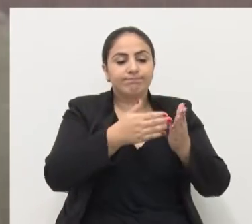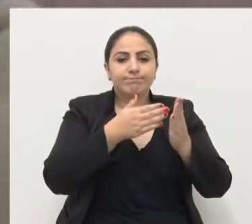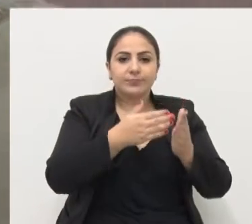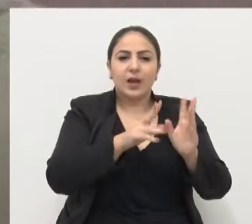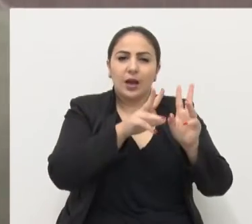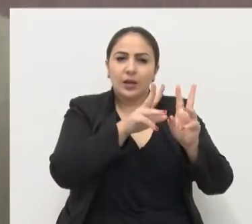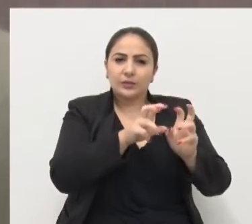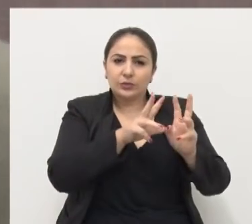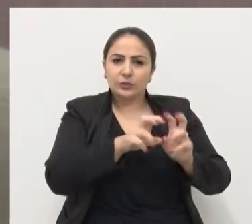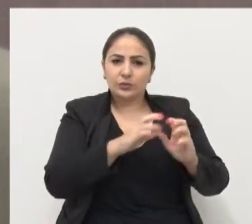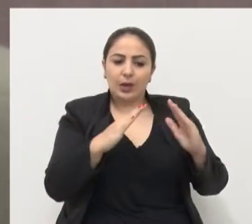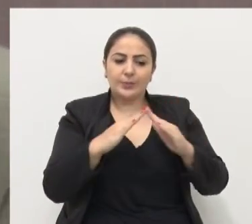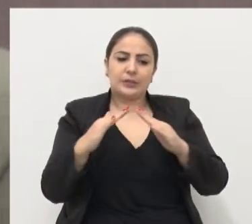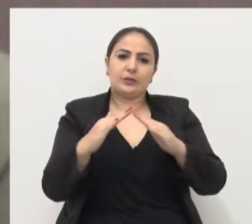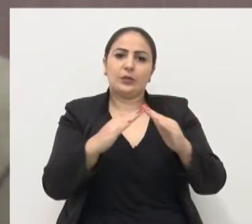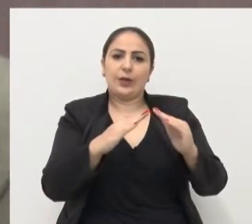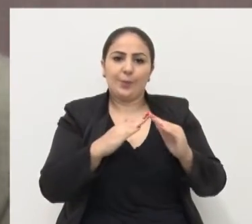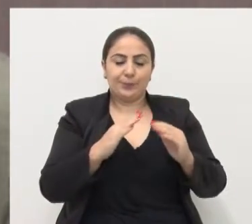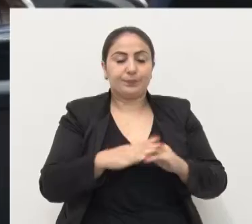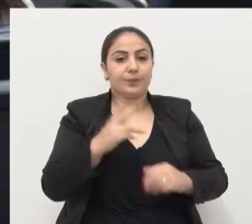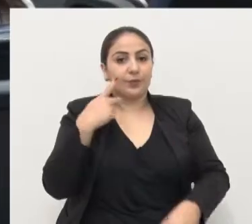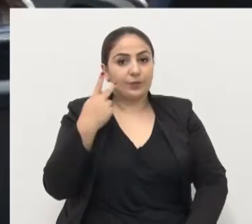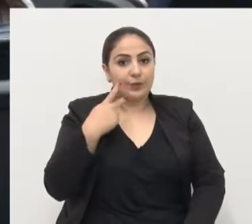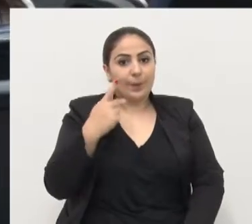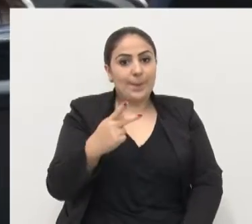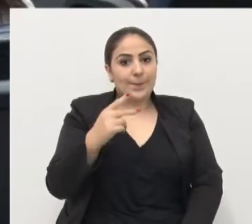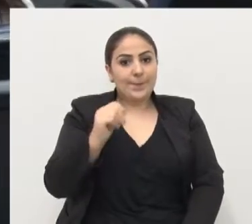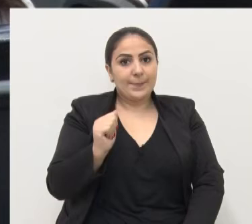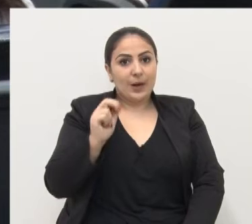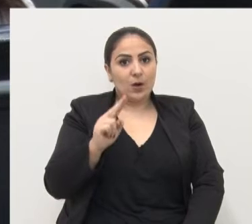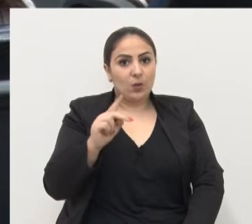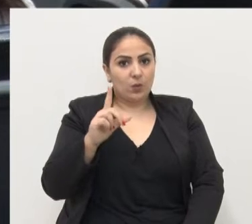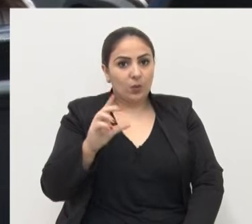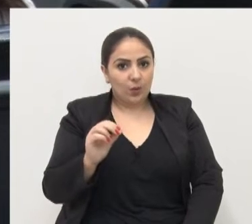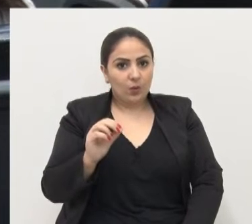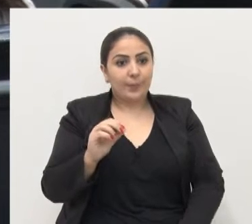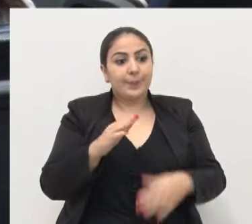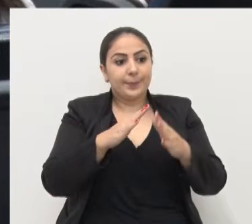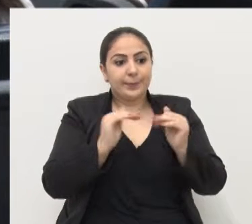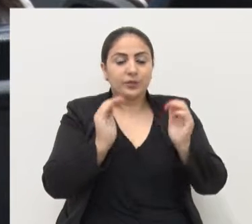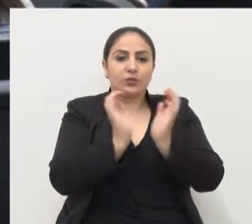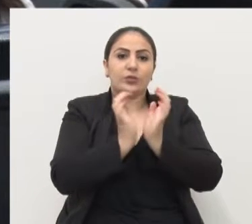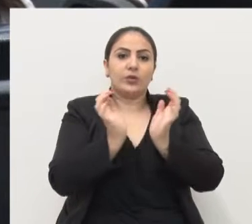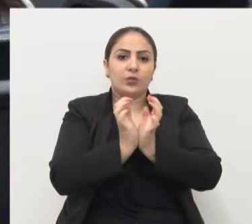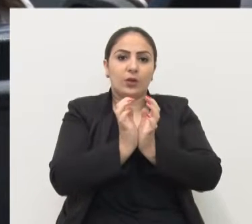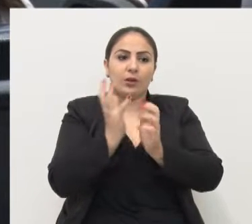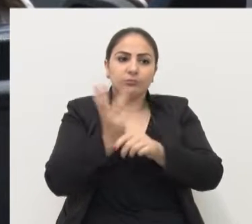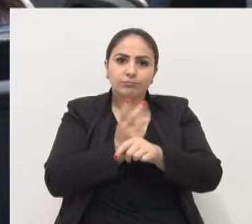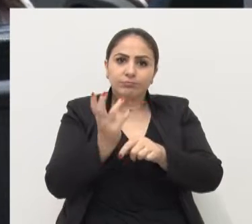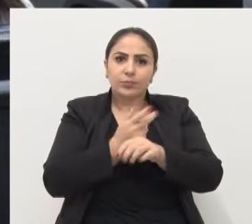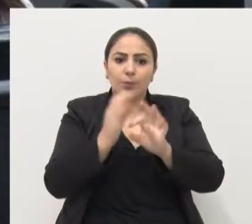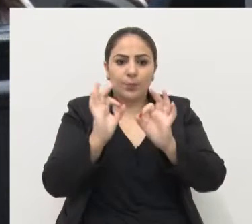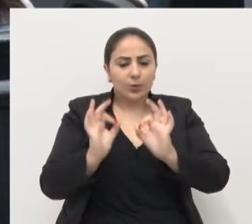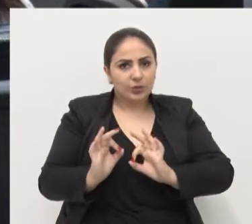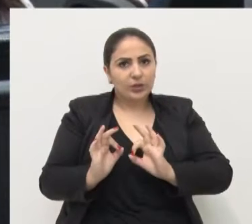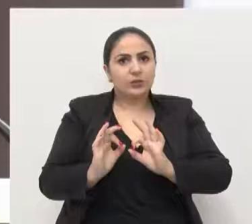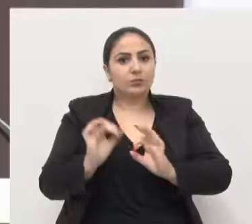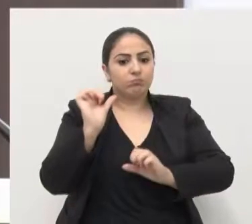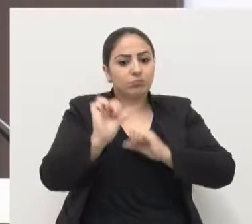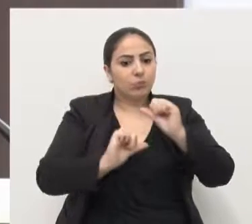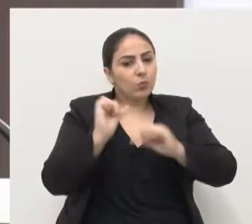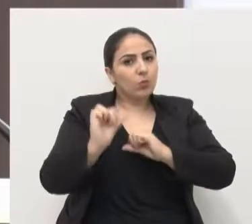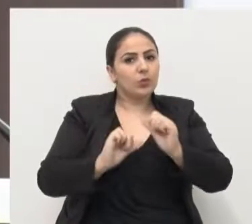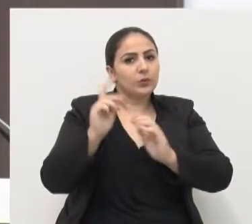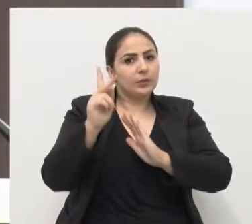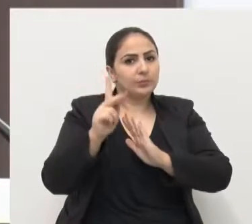dedicada à temática habitacional o vereador paulo da equipe de os colegas agilidade na tramitação do projeto que